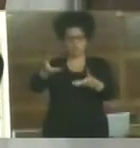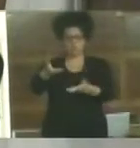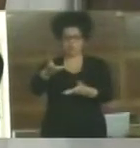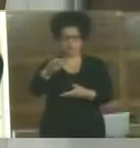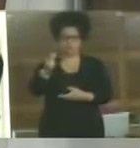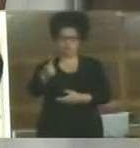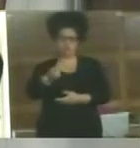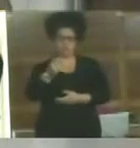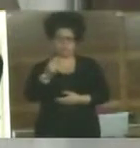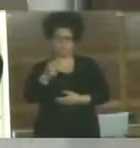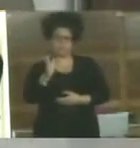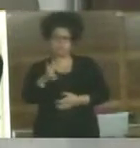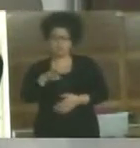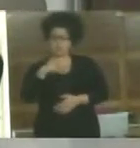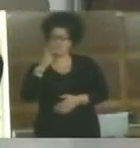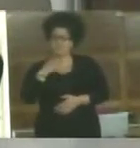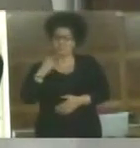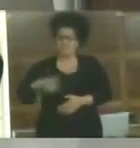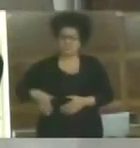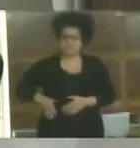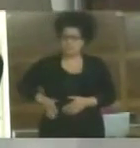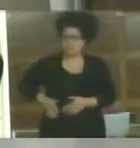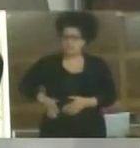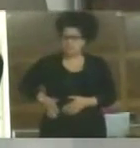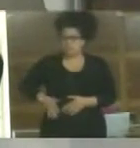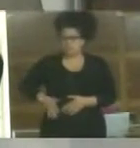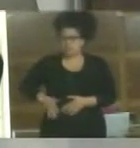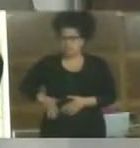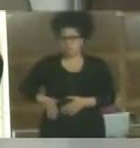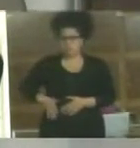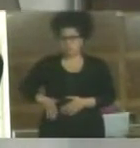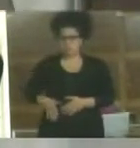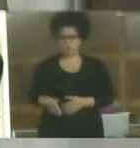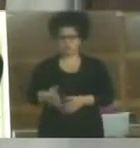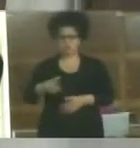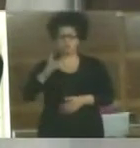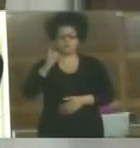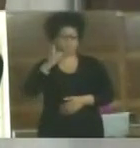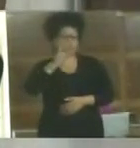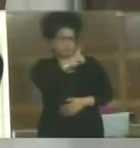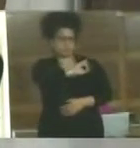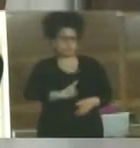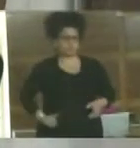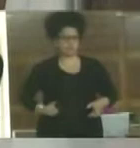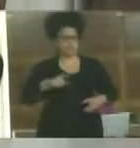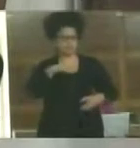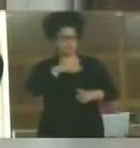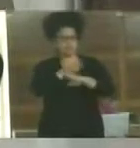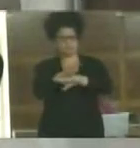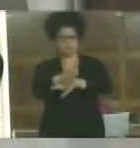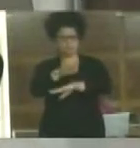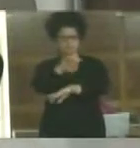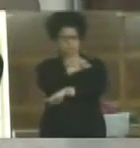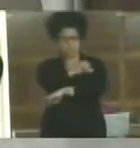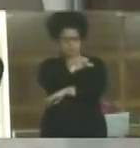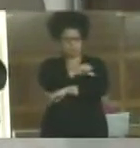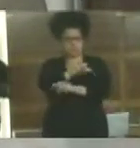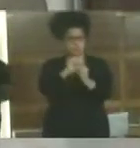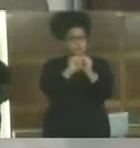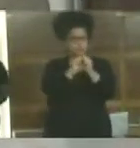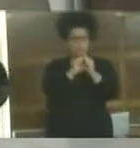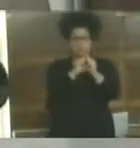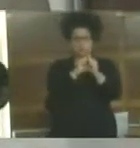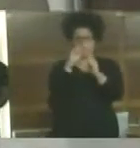tempo que a gente tem falado com alguns deputados, eu, vereador Jean, vereador Léo, tivemos no Rio de Janeiro na terça-feira,